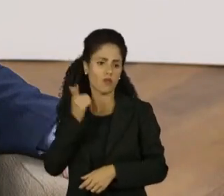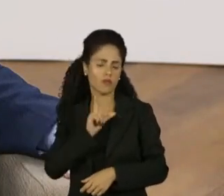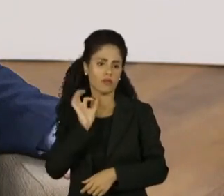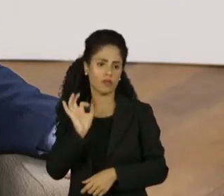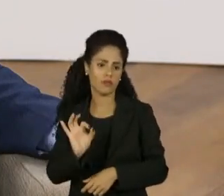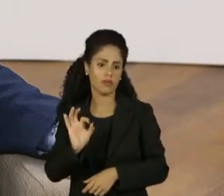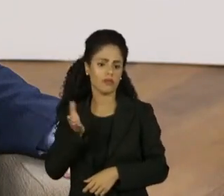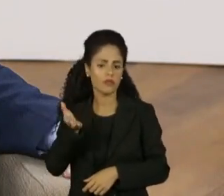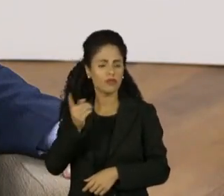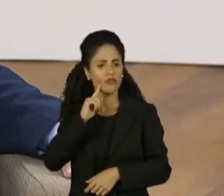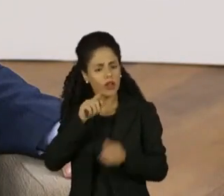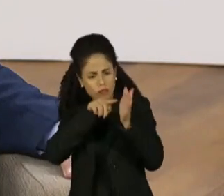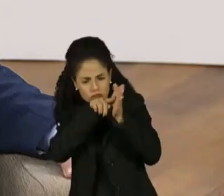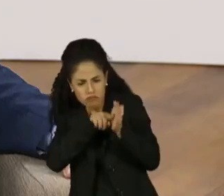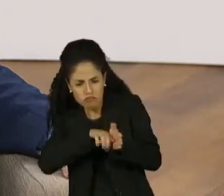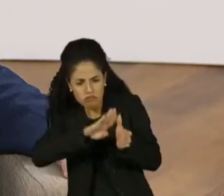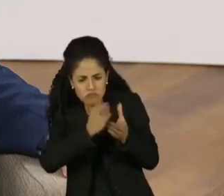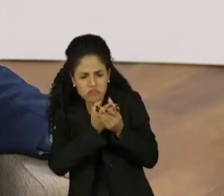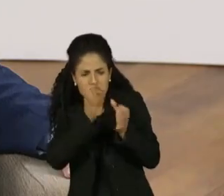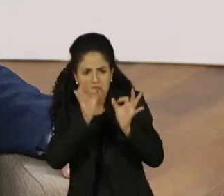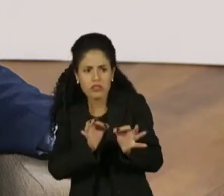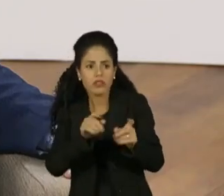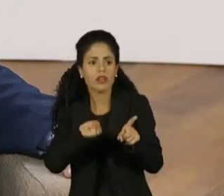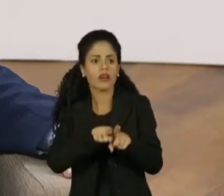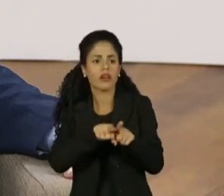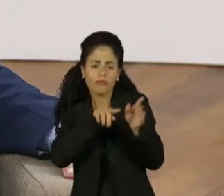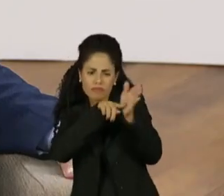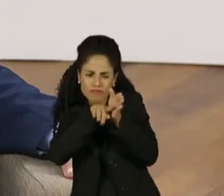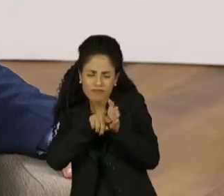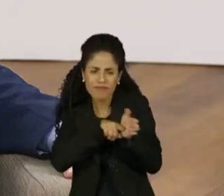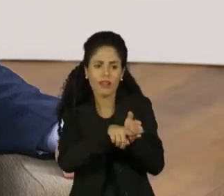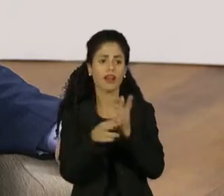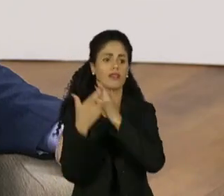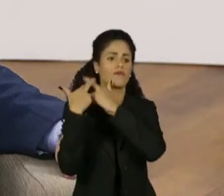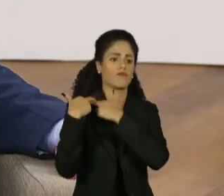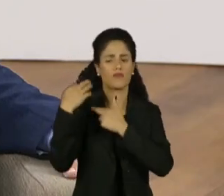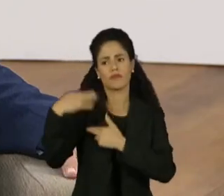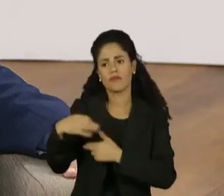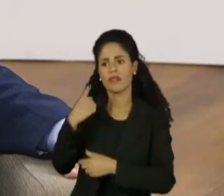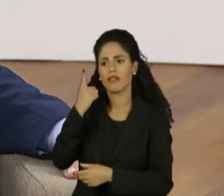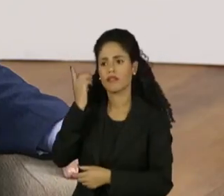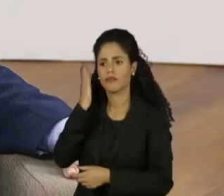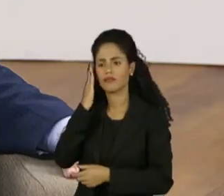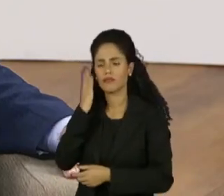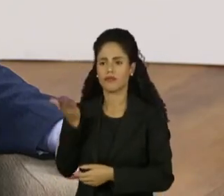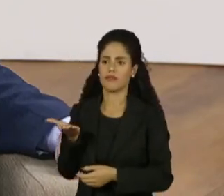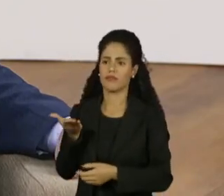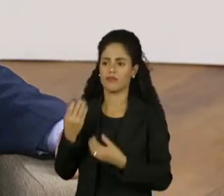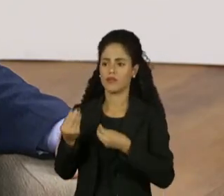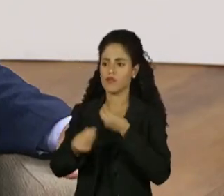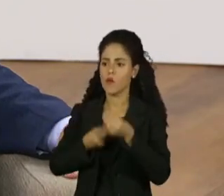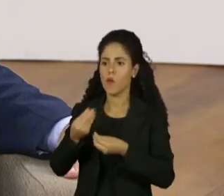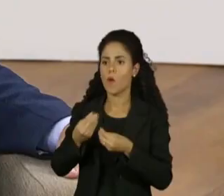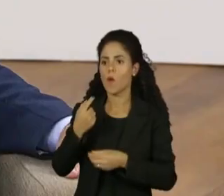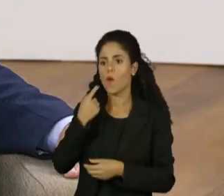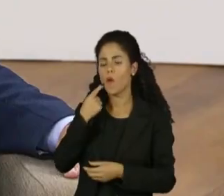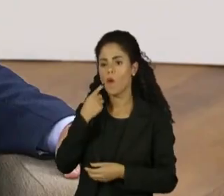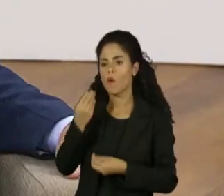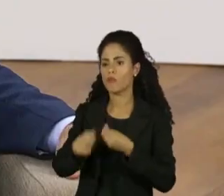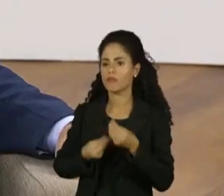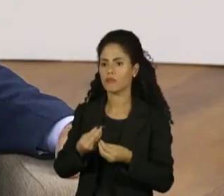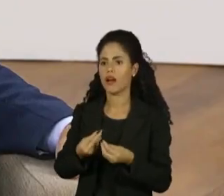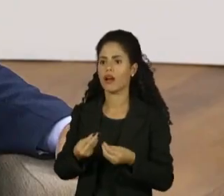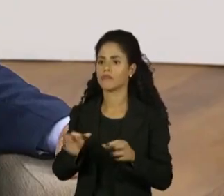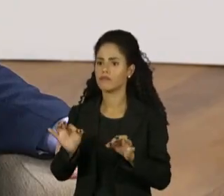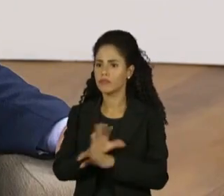processo, né, de buscar responsabilizar, de averiguar, de